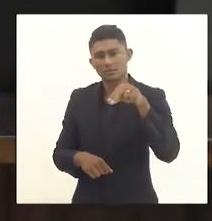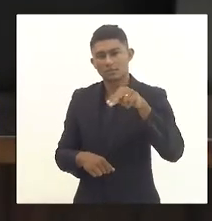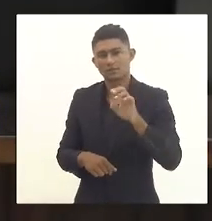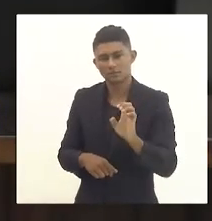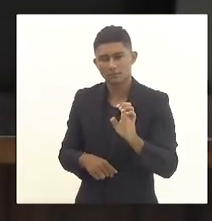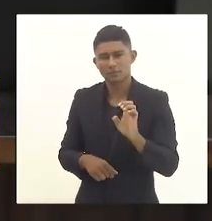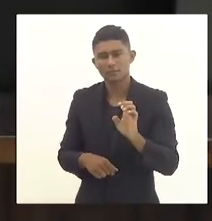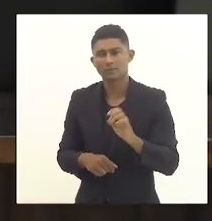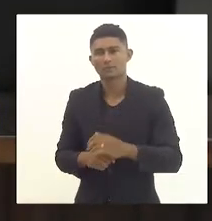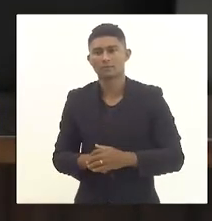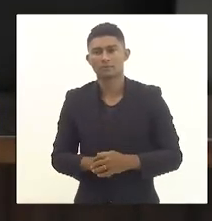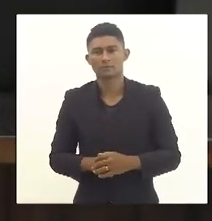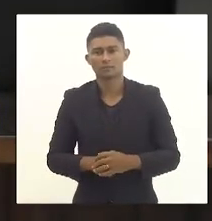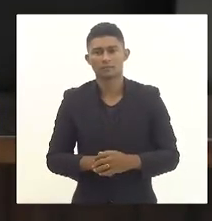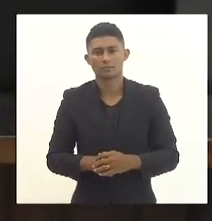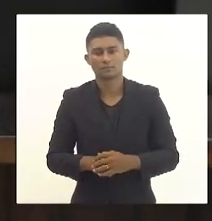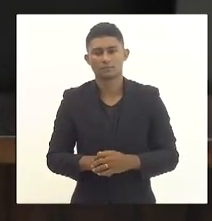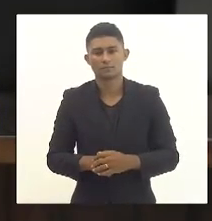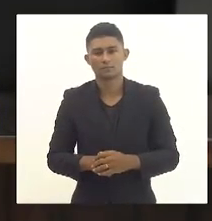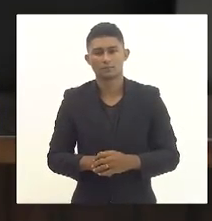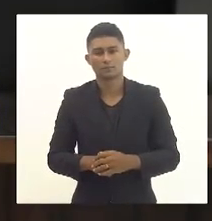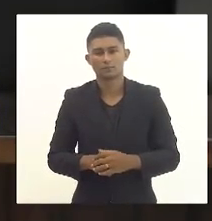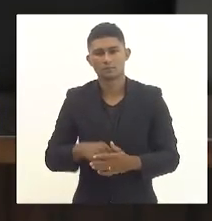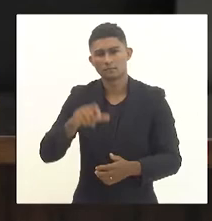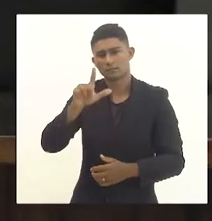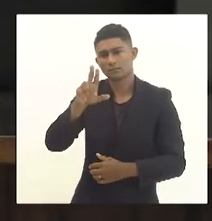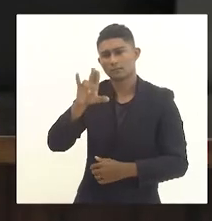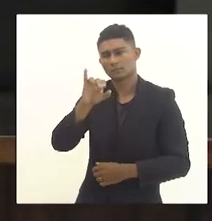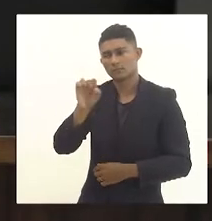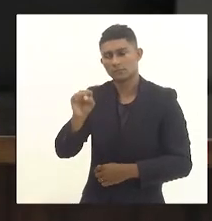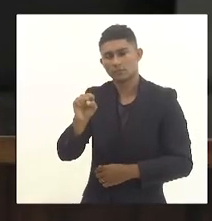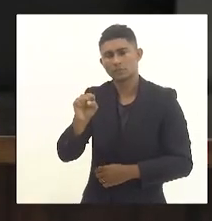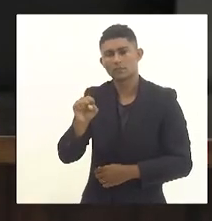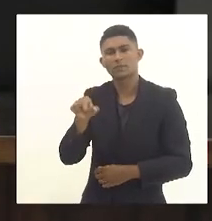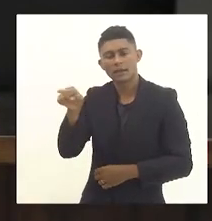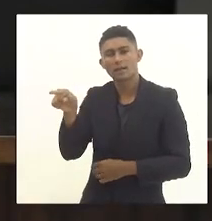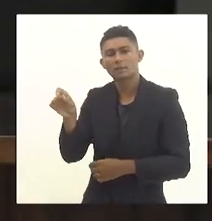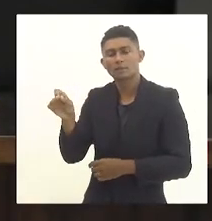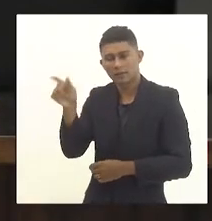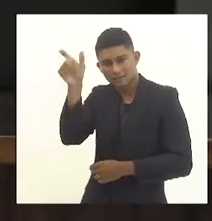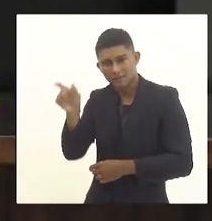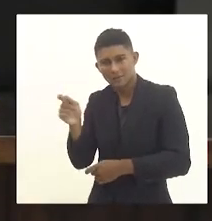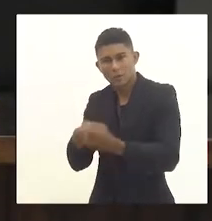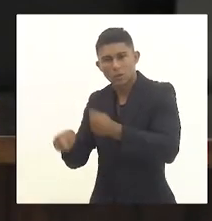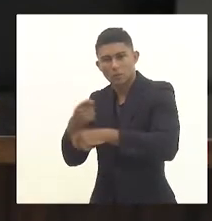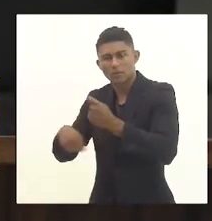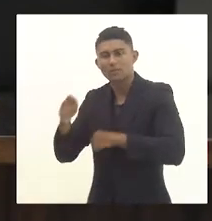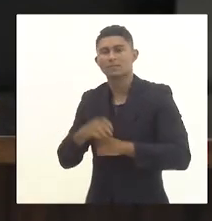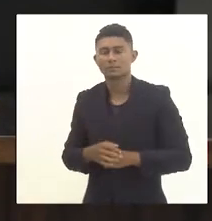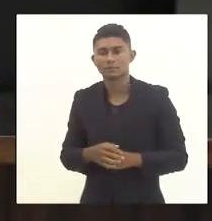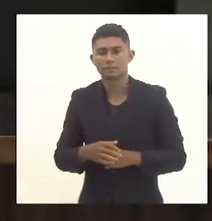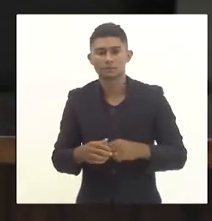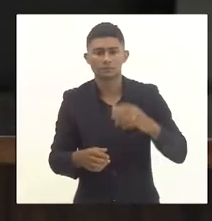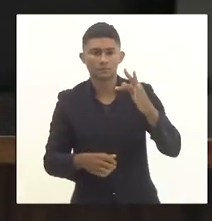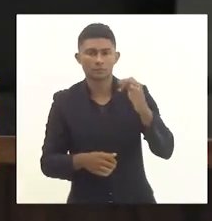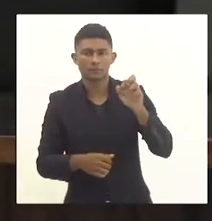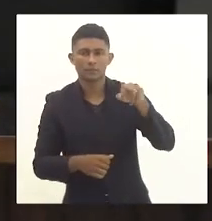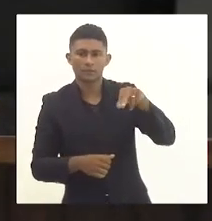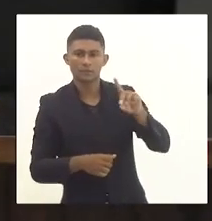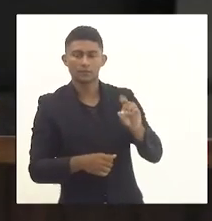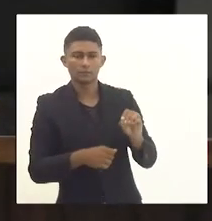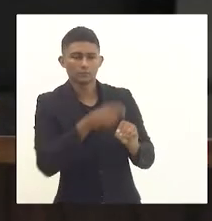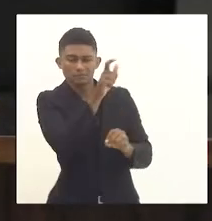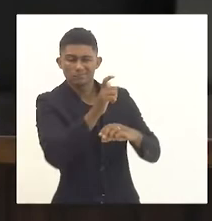Energia e Solução. Luiz Fernando de Almeida, economista da AB Consultores. Fernando Valverde, economista.